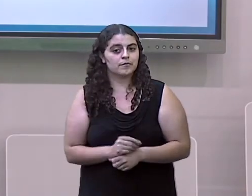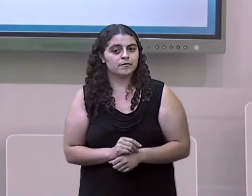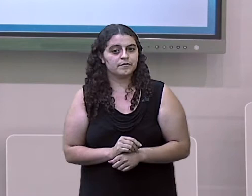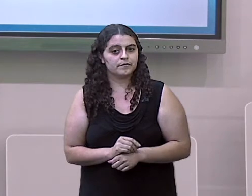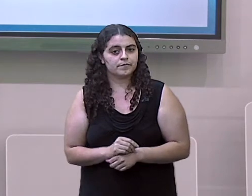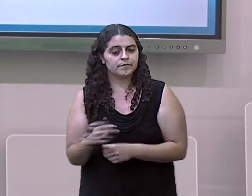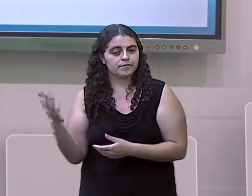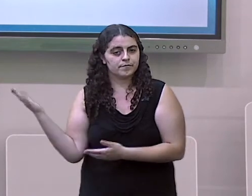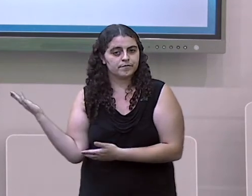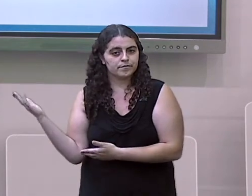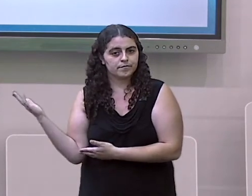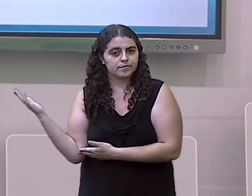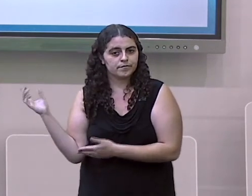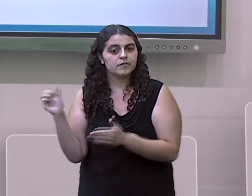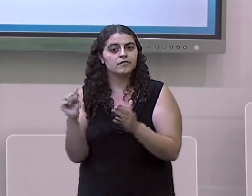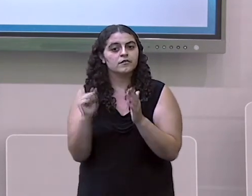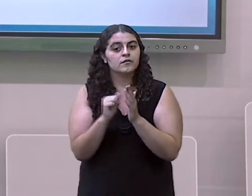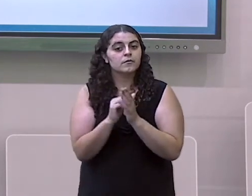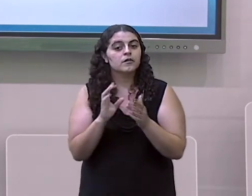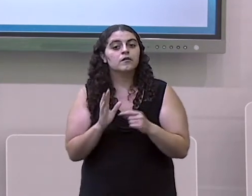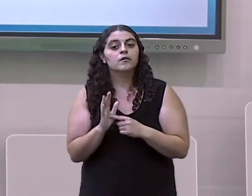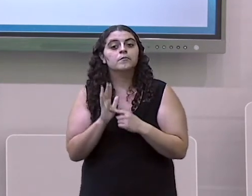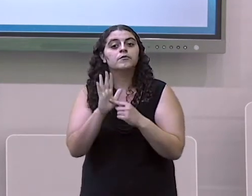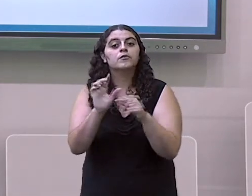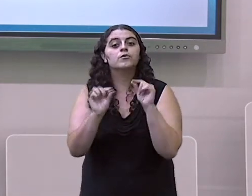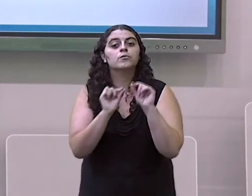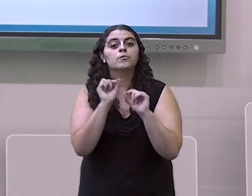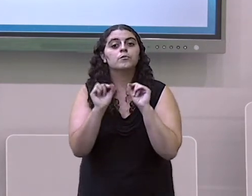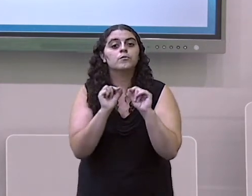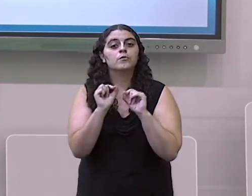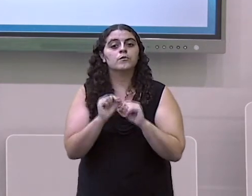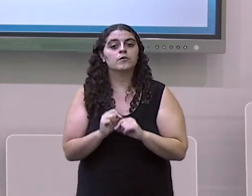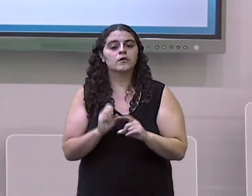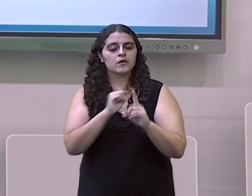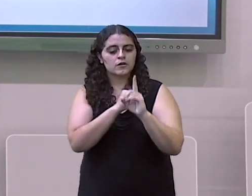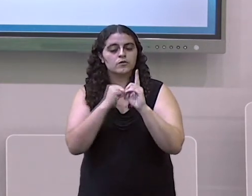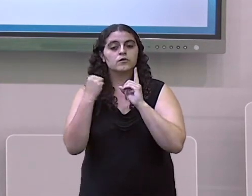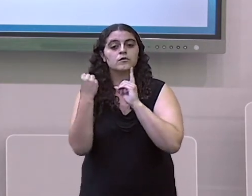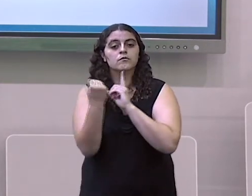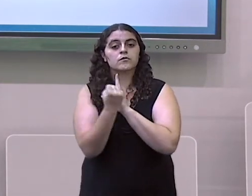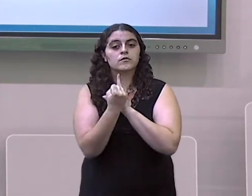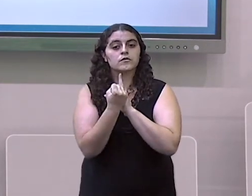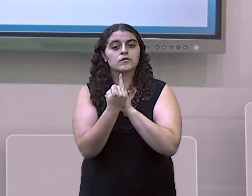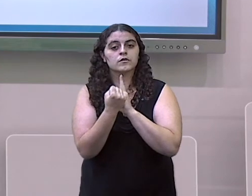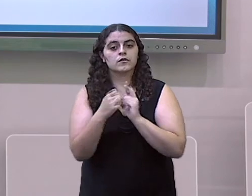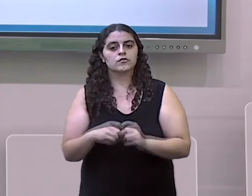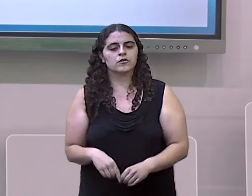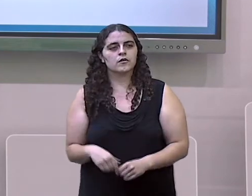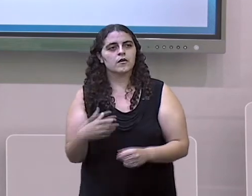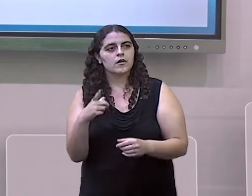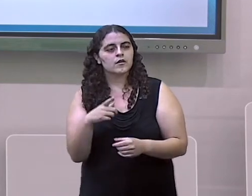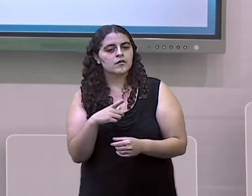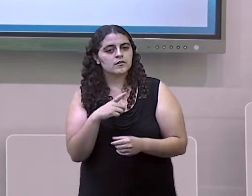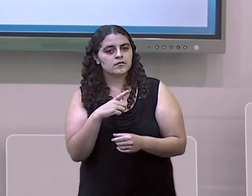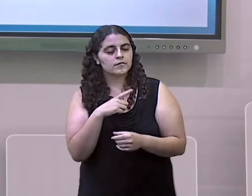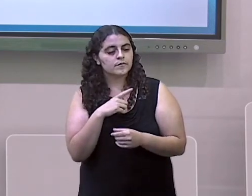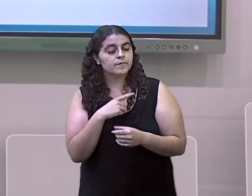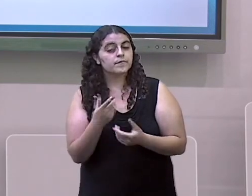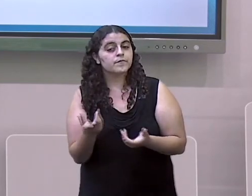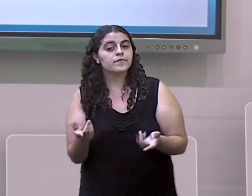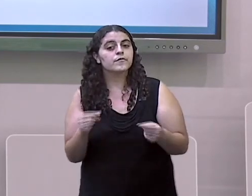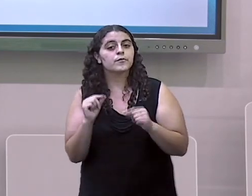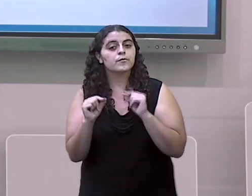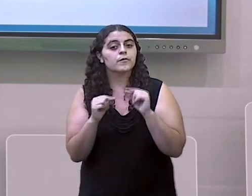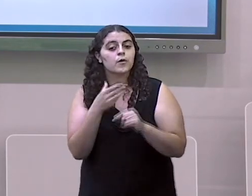modificada. E esses símbolos, eles marcam o quê? A presença social, identificam o quê? A paisagem social o